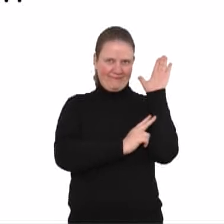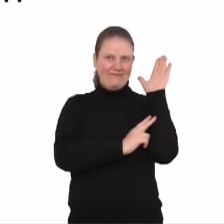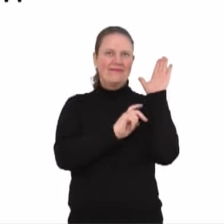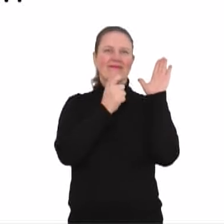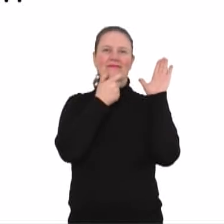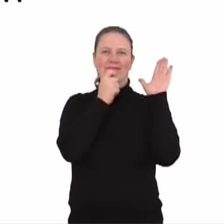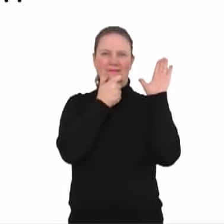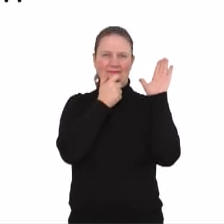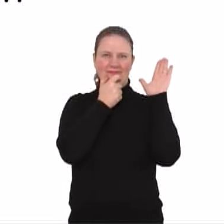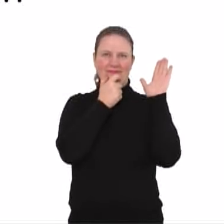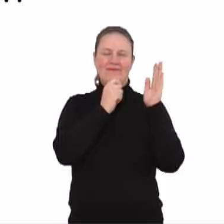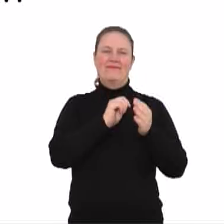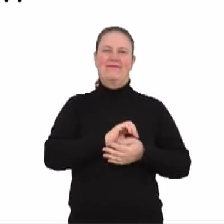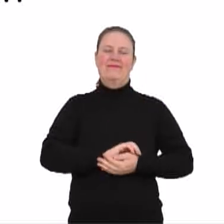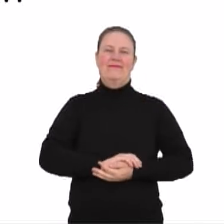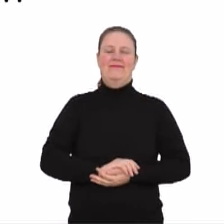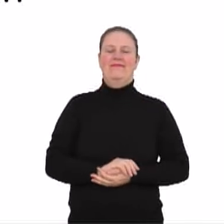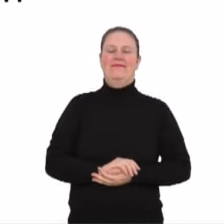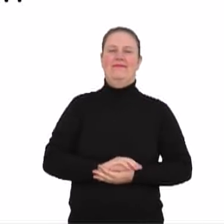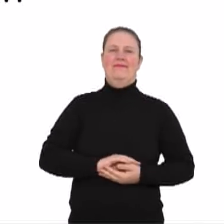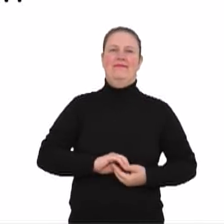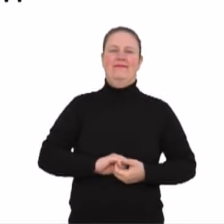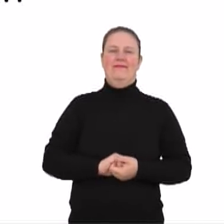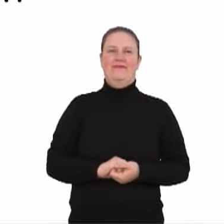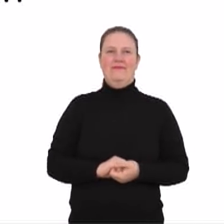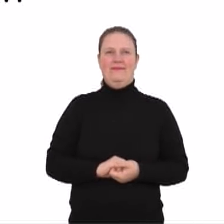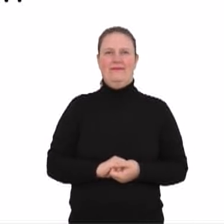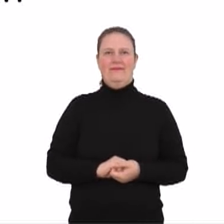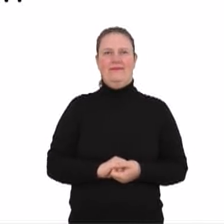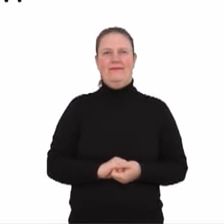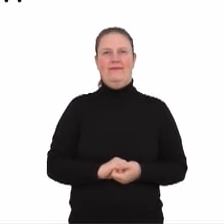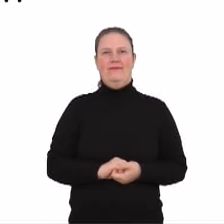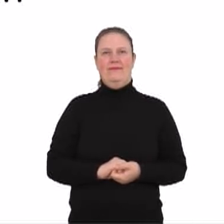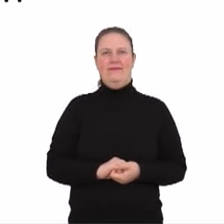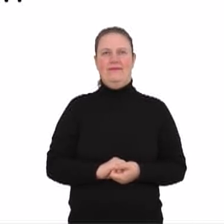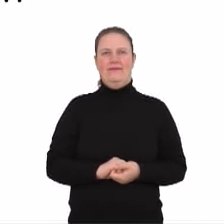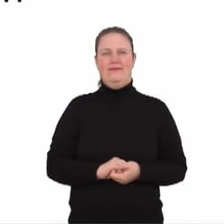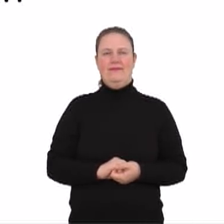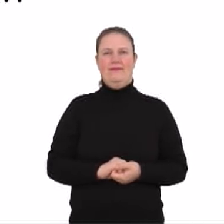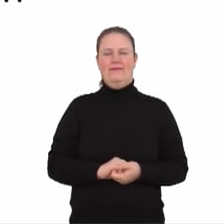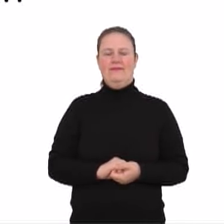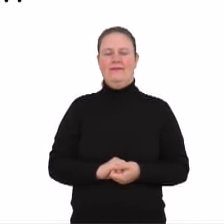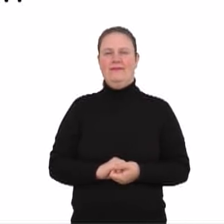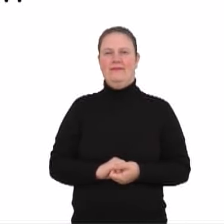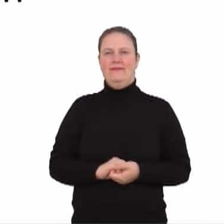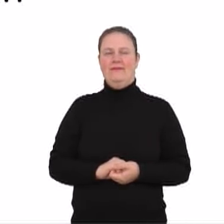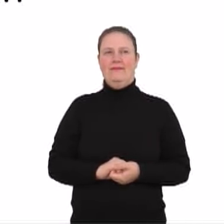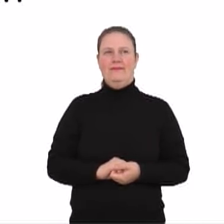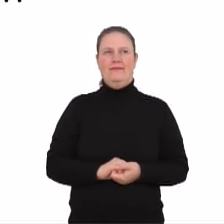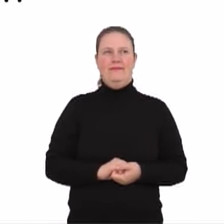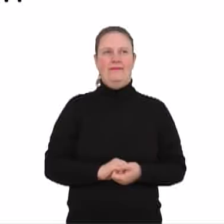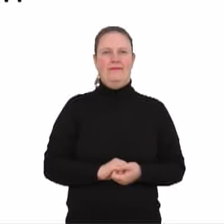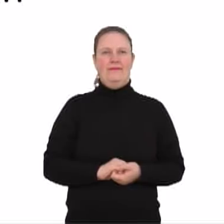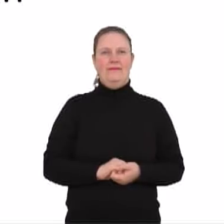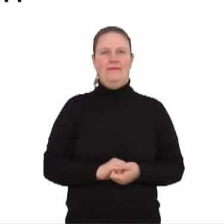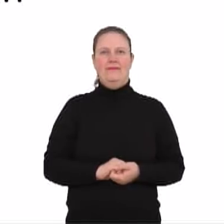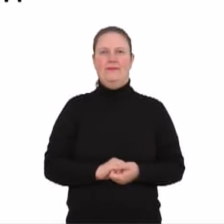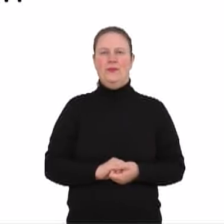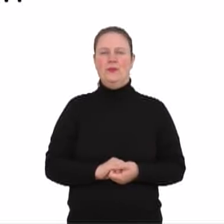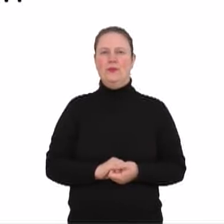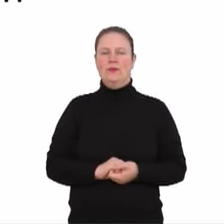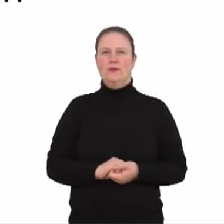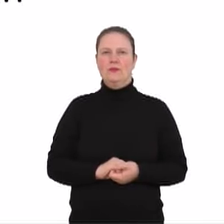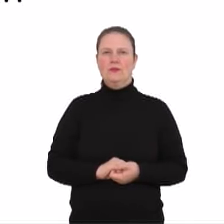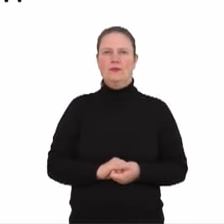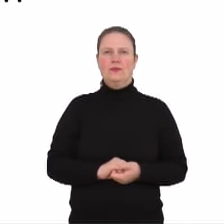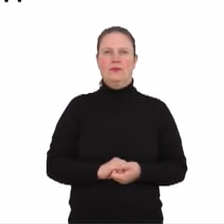for its famous beaches like Copacabana and Ipanema. In addition to this, the most stunning view